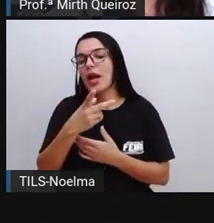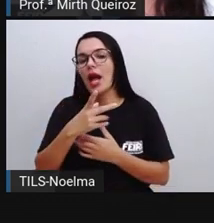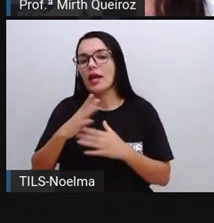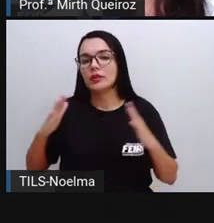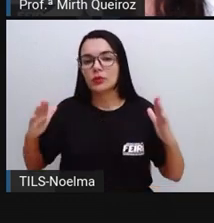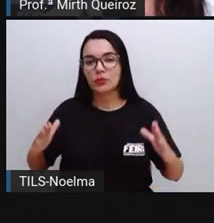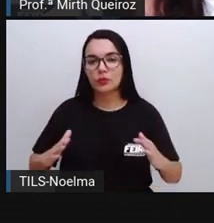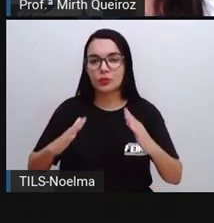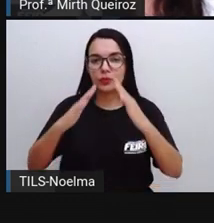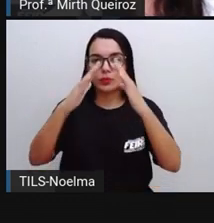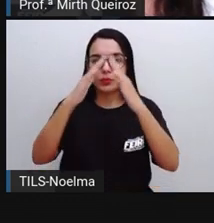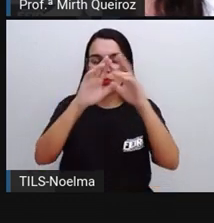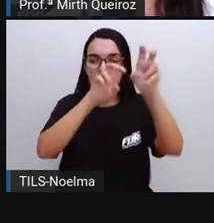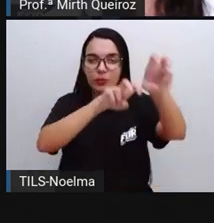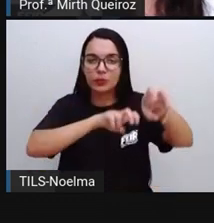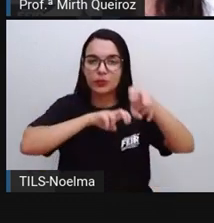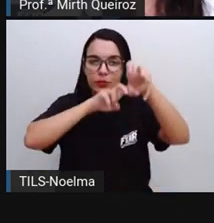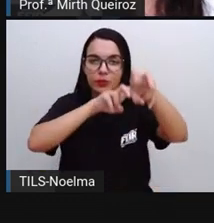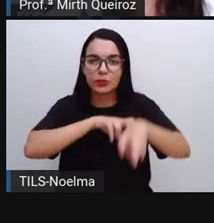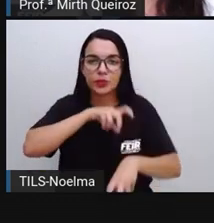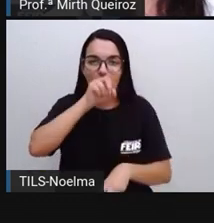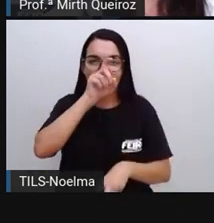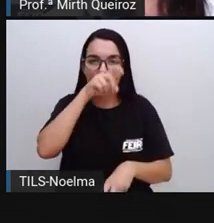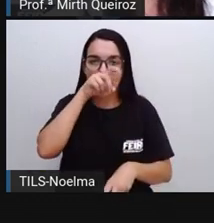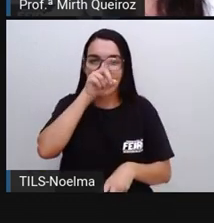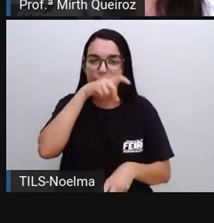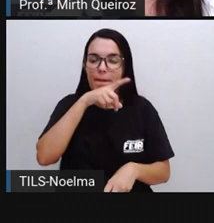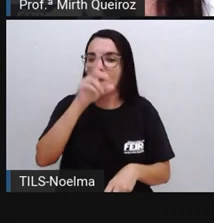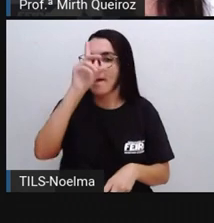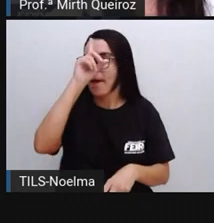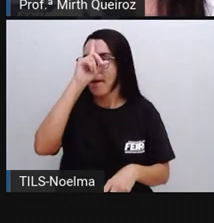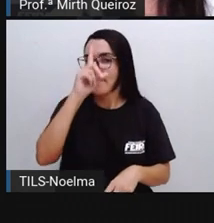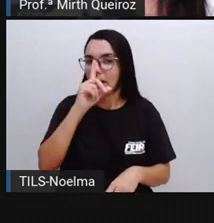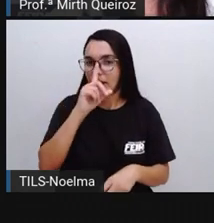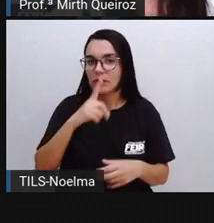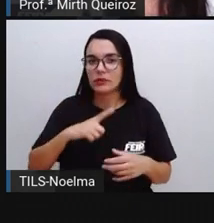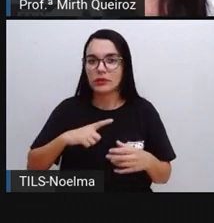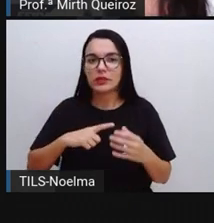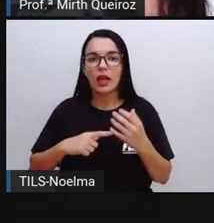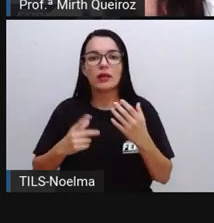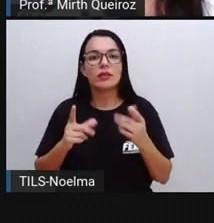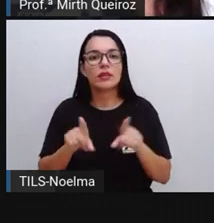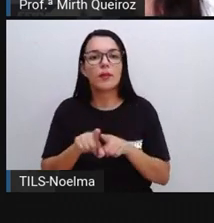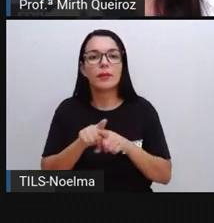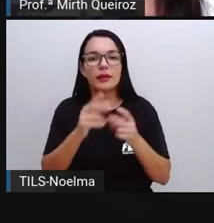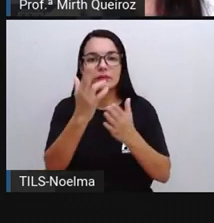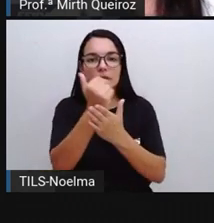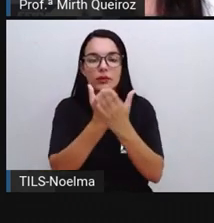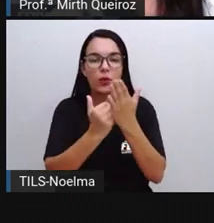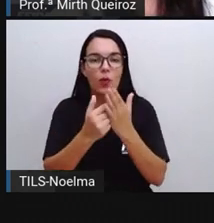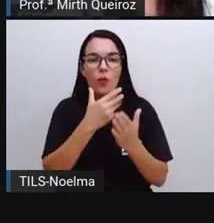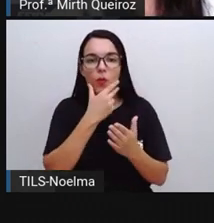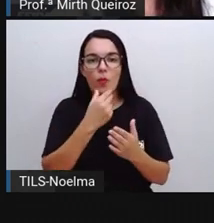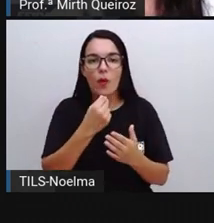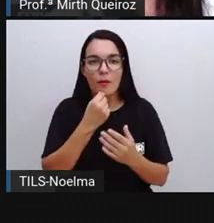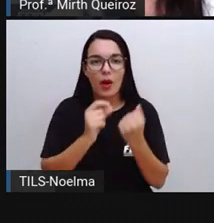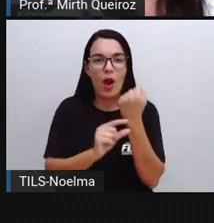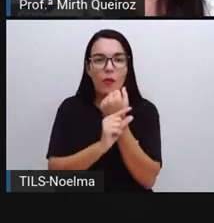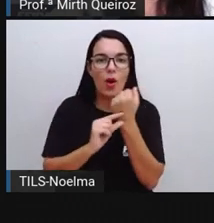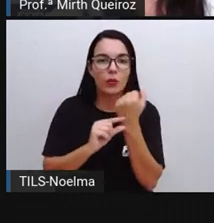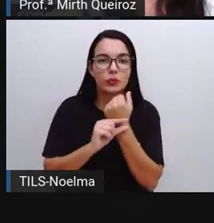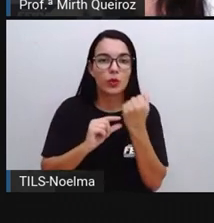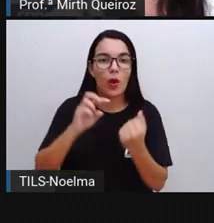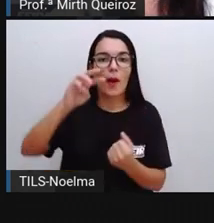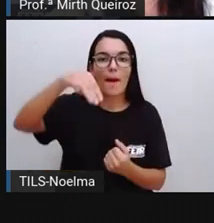Amarelo. Esse livro aqui, particularmente, ele foi ilustrado por Paulo Borges e faz parte